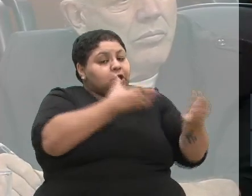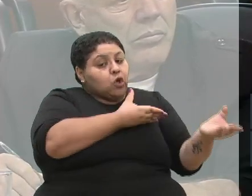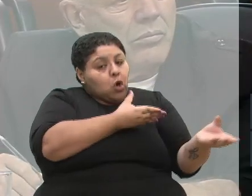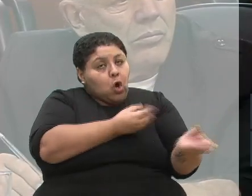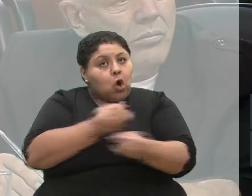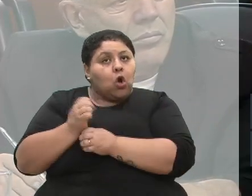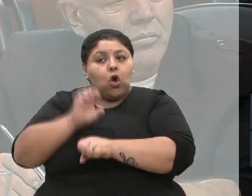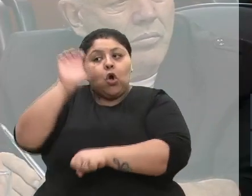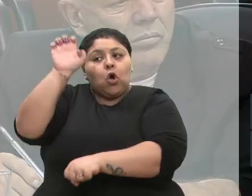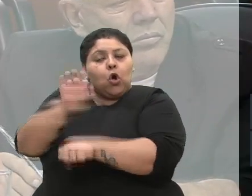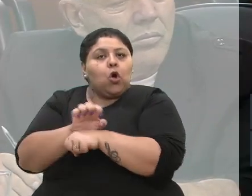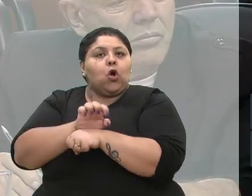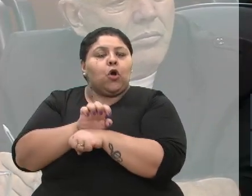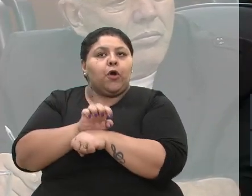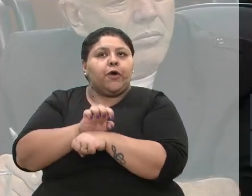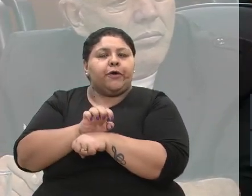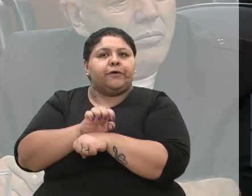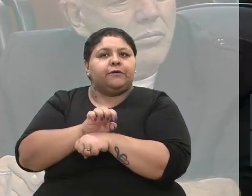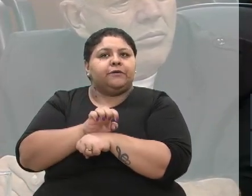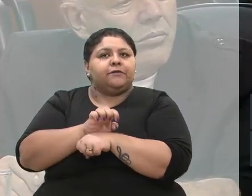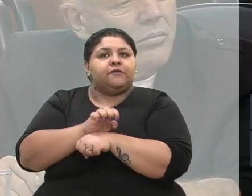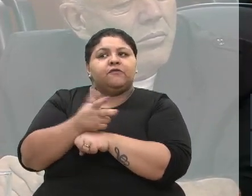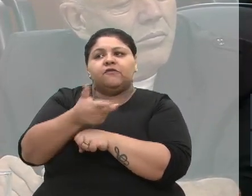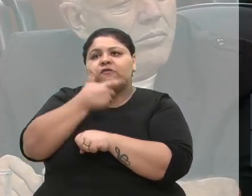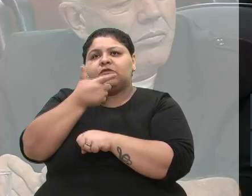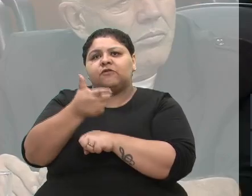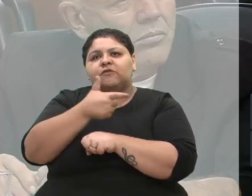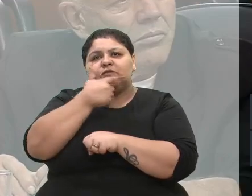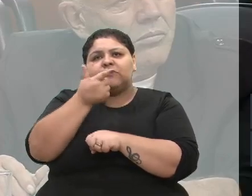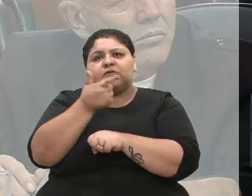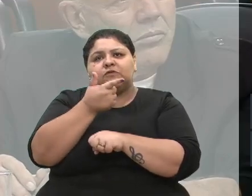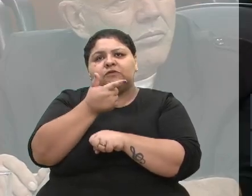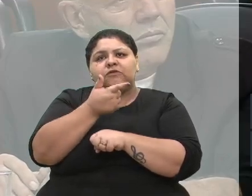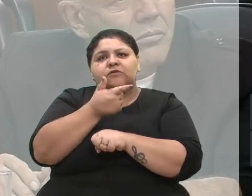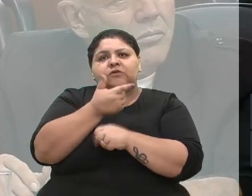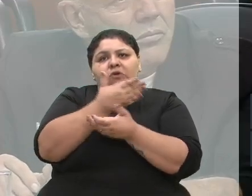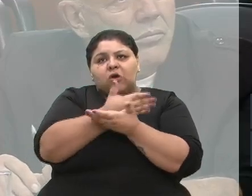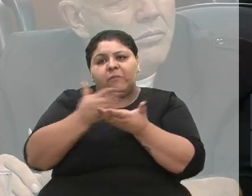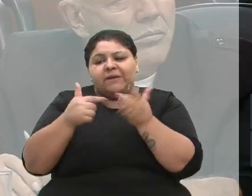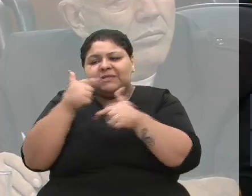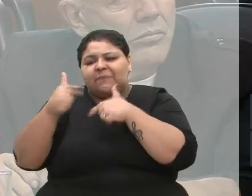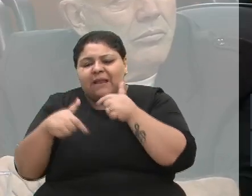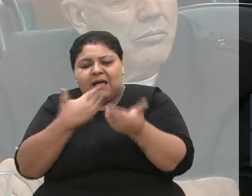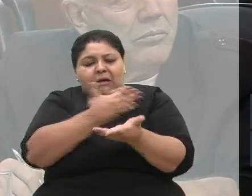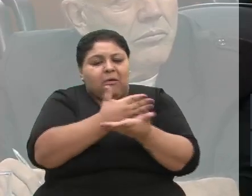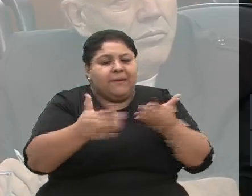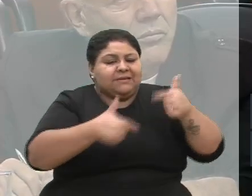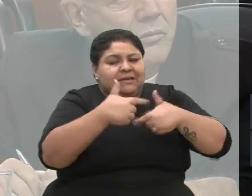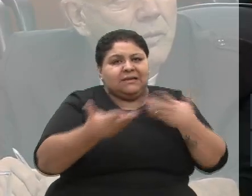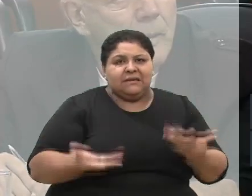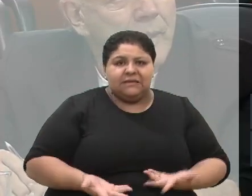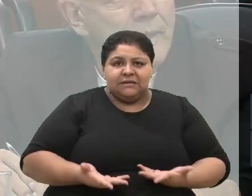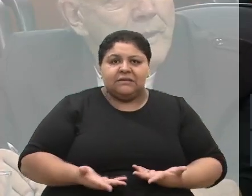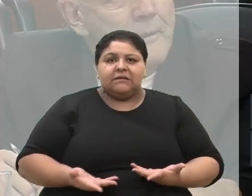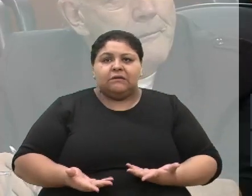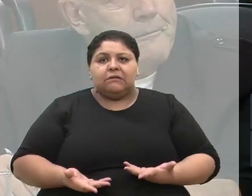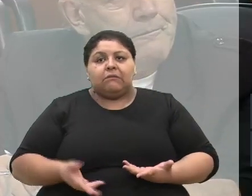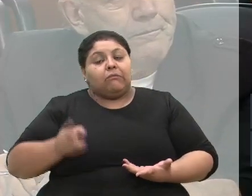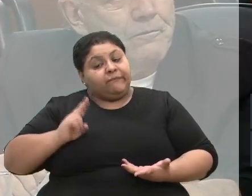o Estado diz, Virve Ramos, assume mais isso, assume mais isso, mais isso. E eles vão